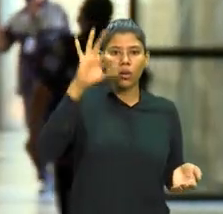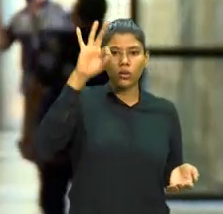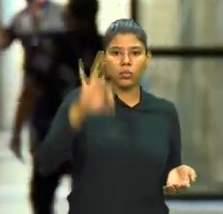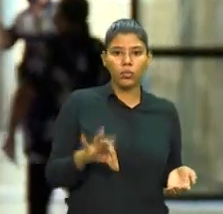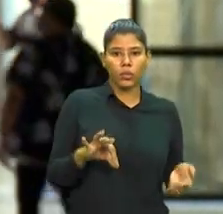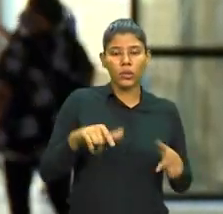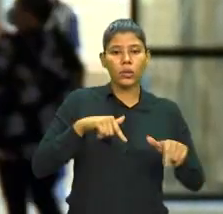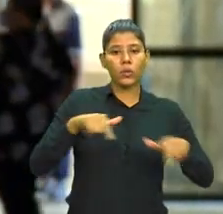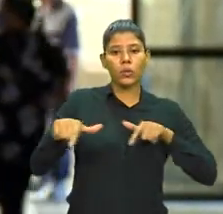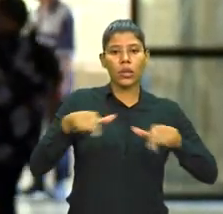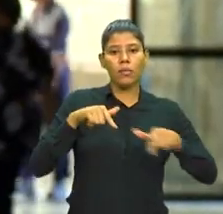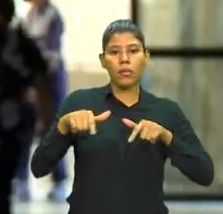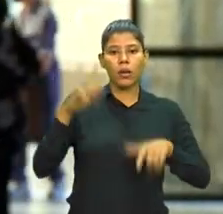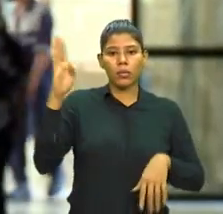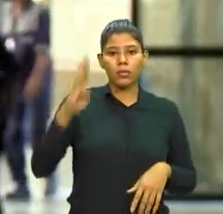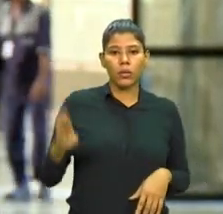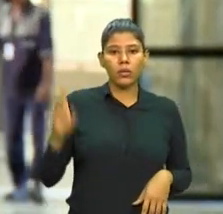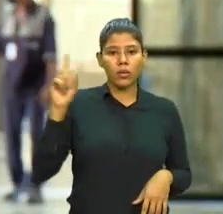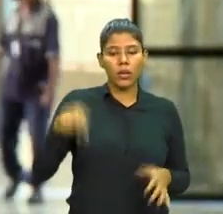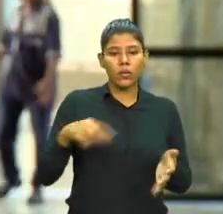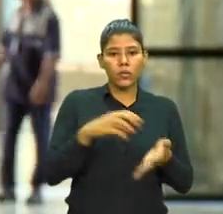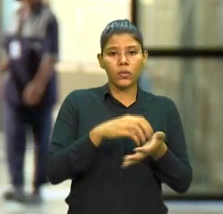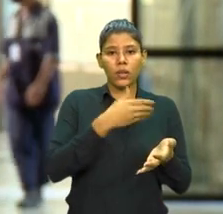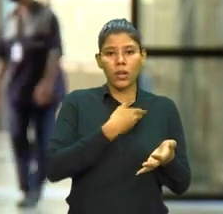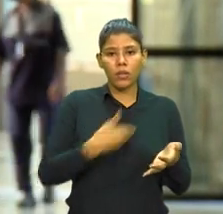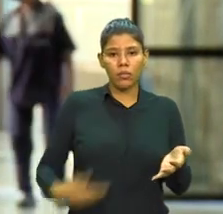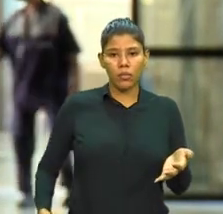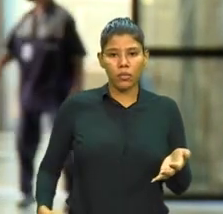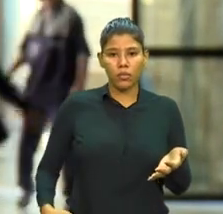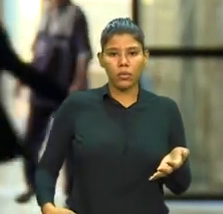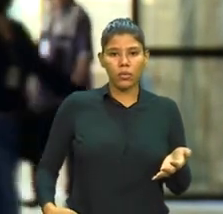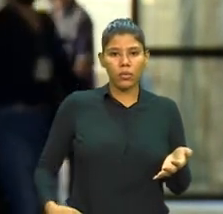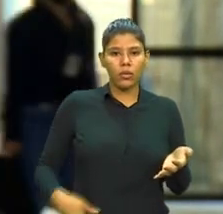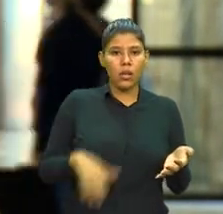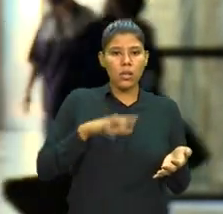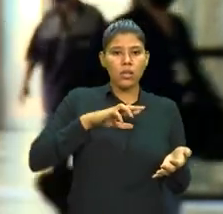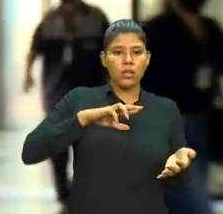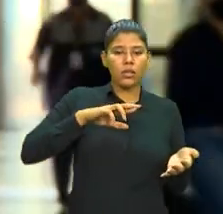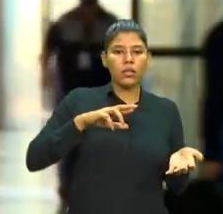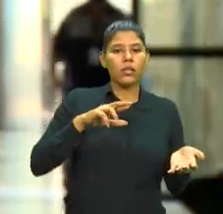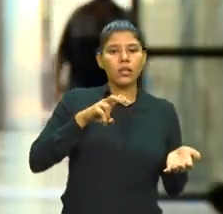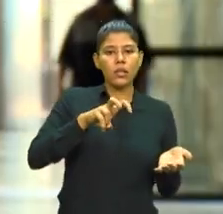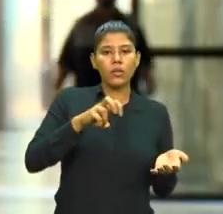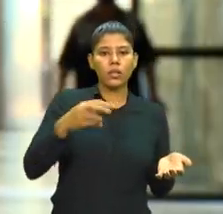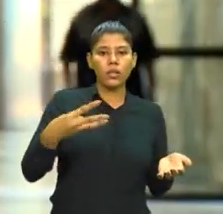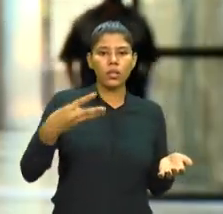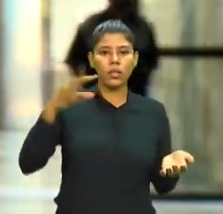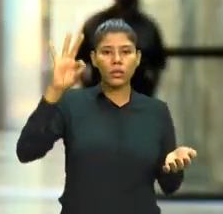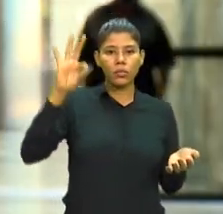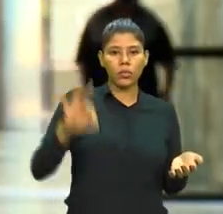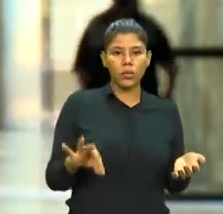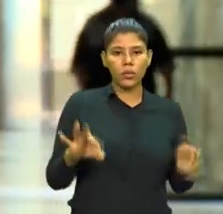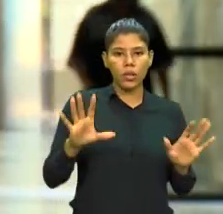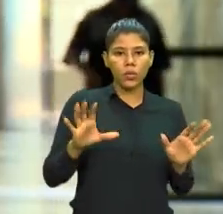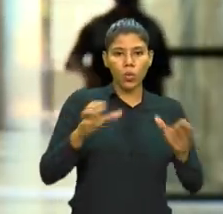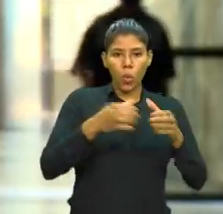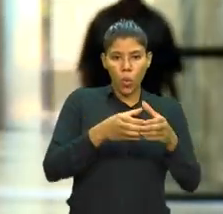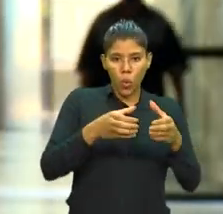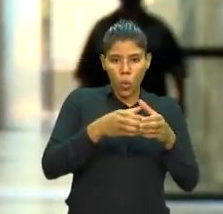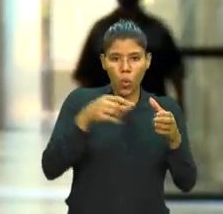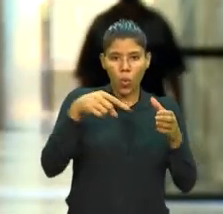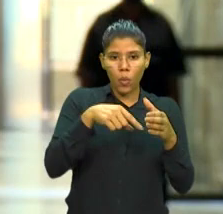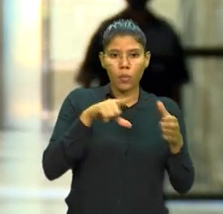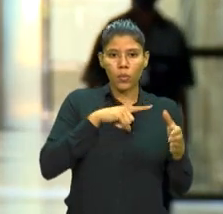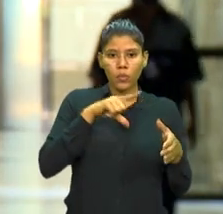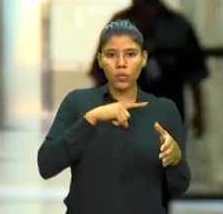no Brasil são de servidores públicos eles não são marajás 53% destes servidores ganham no